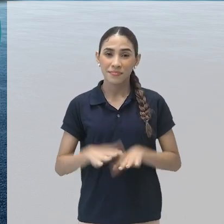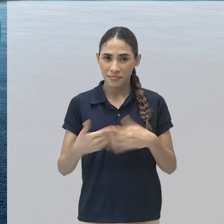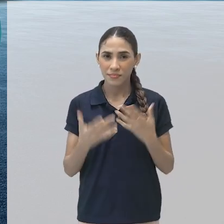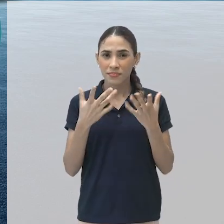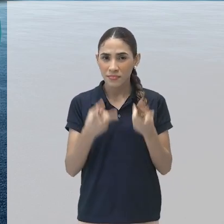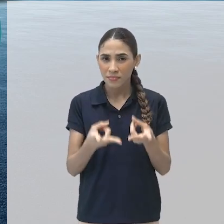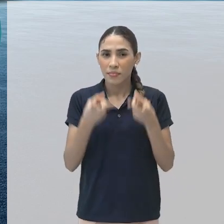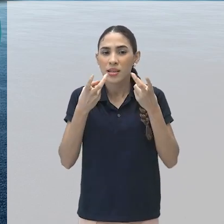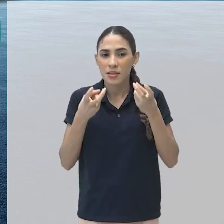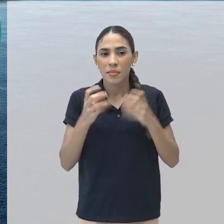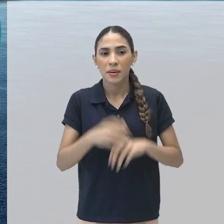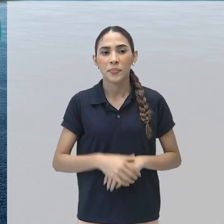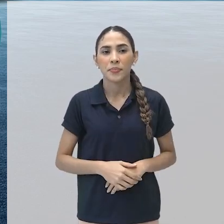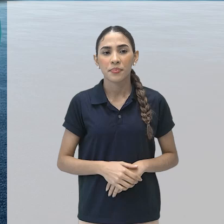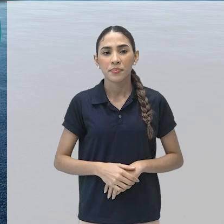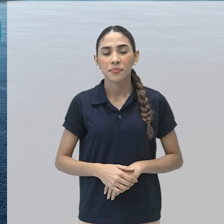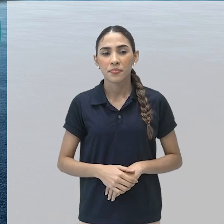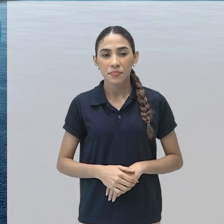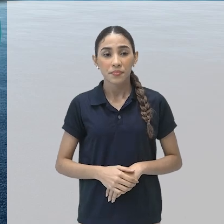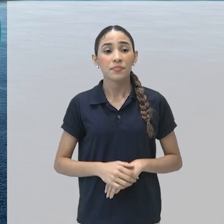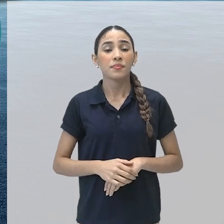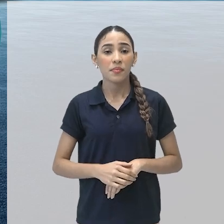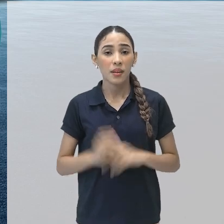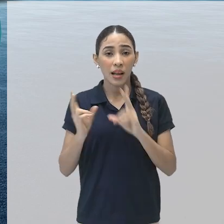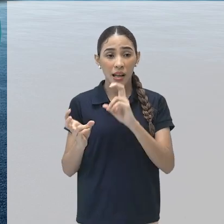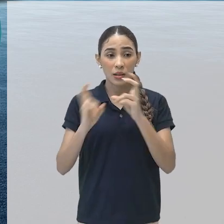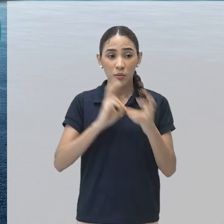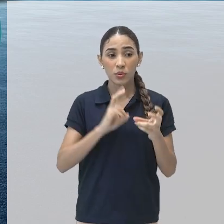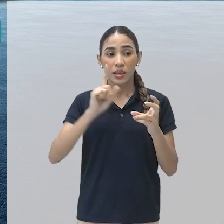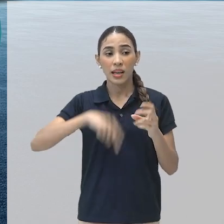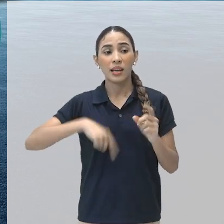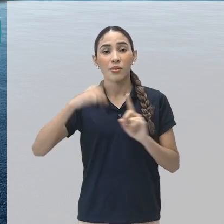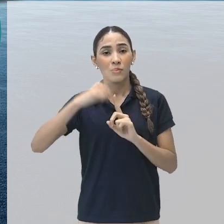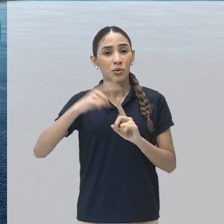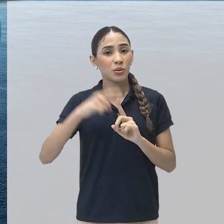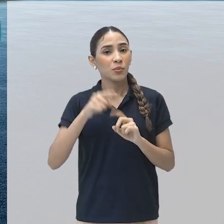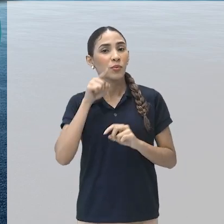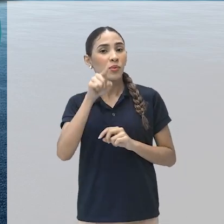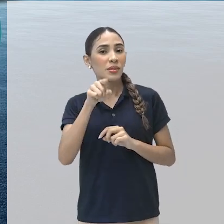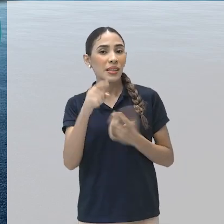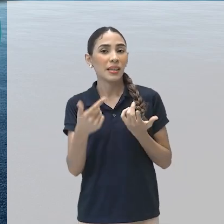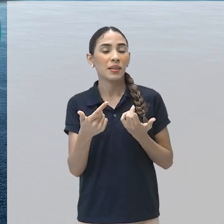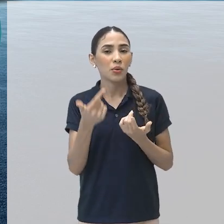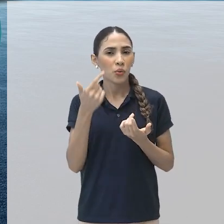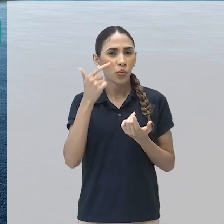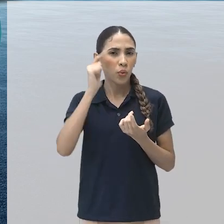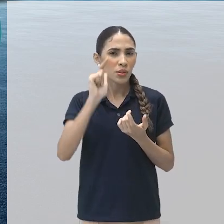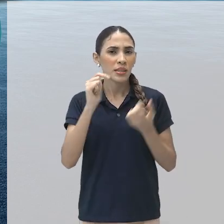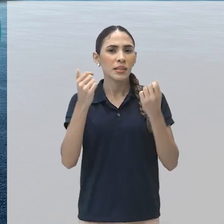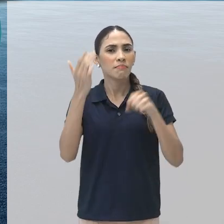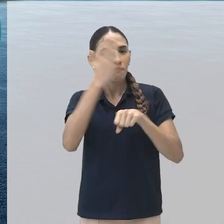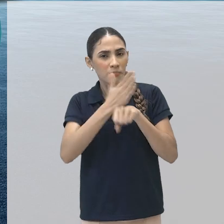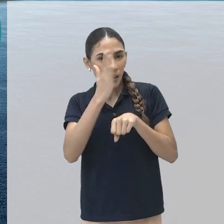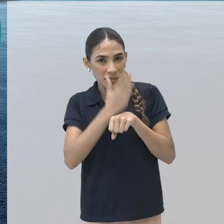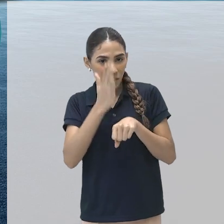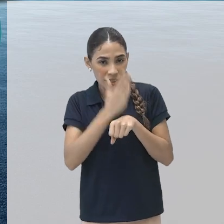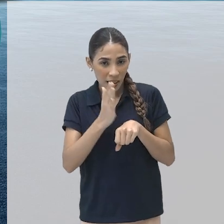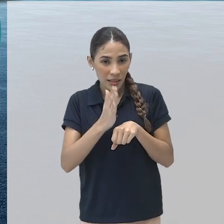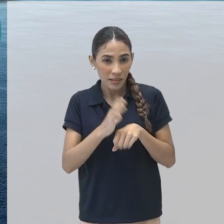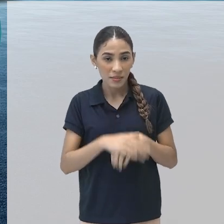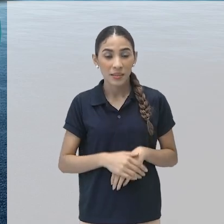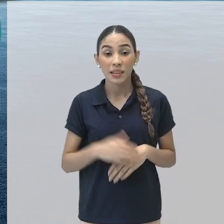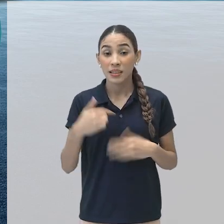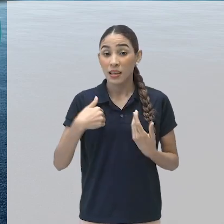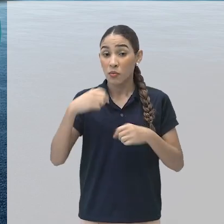para perceber que a luta é mais uma forma de você se exercitar? E aí